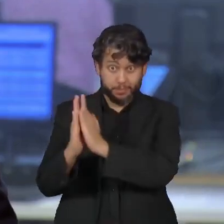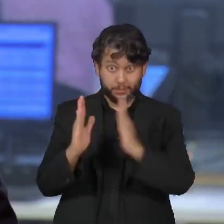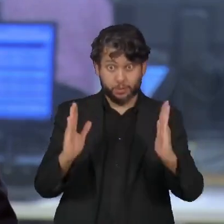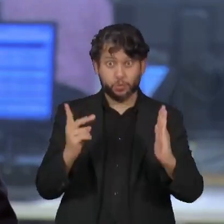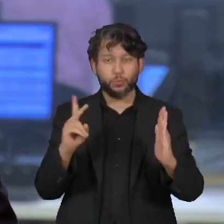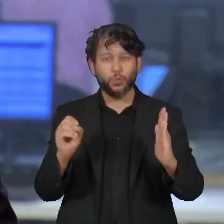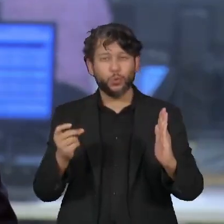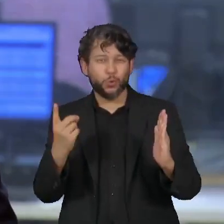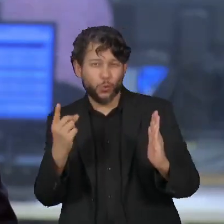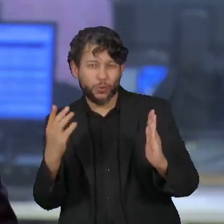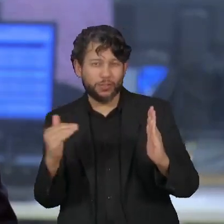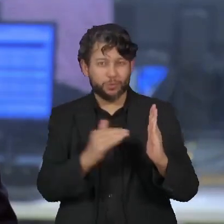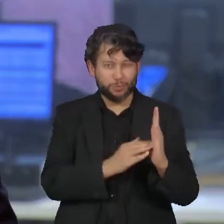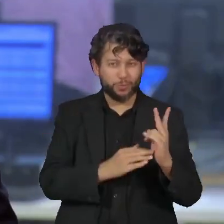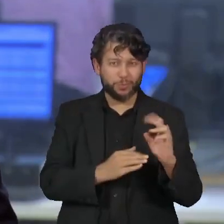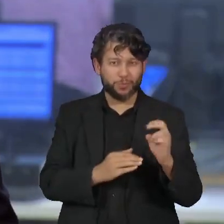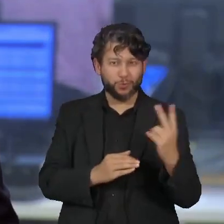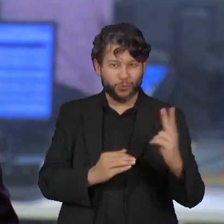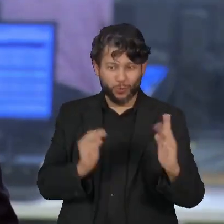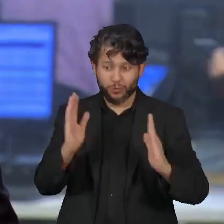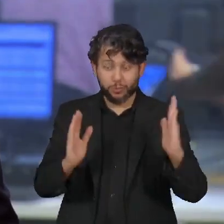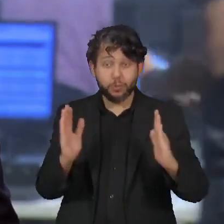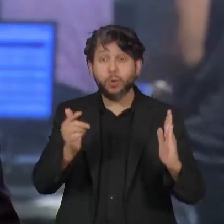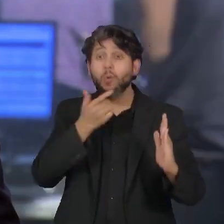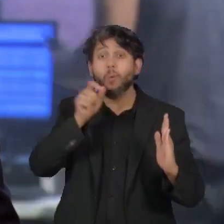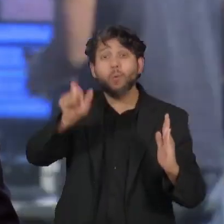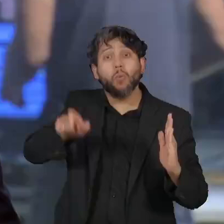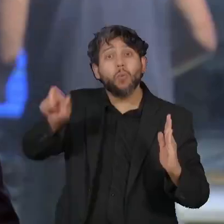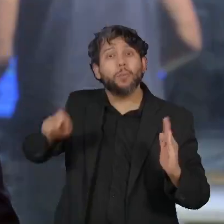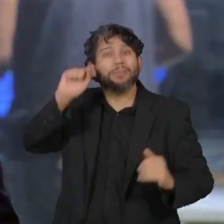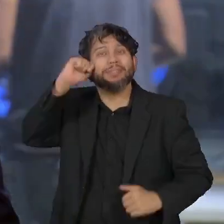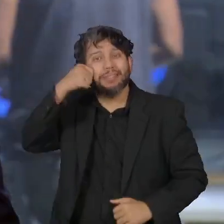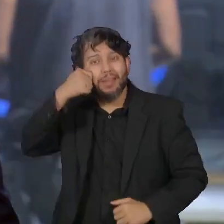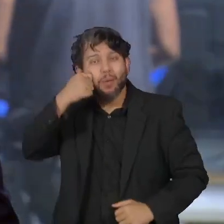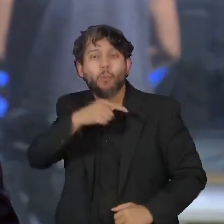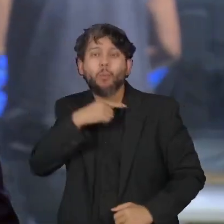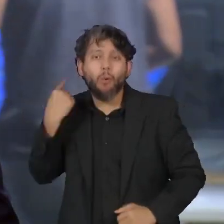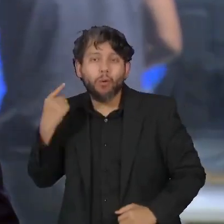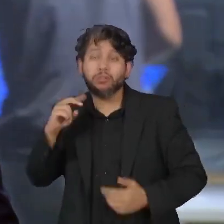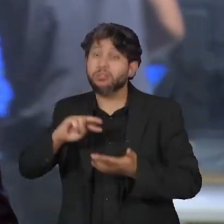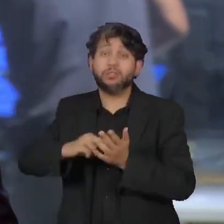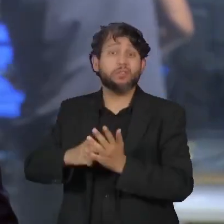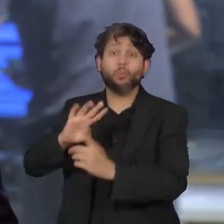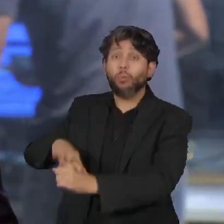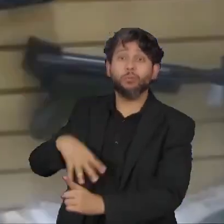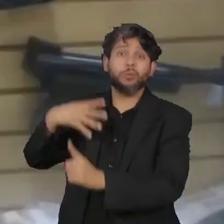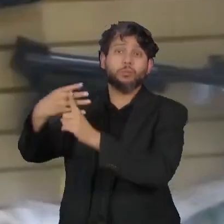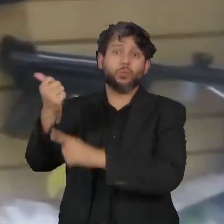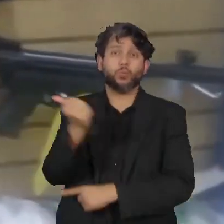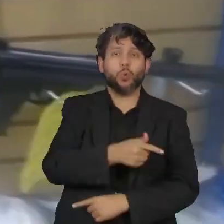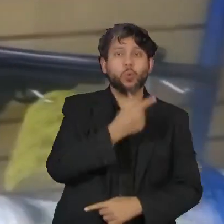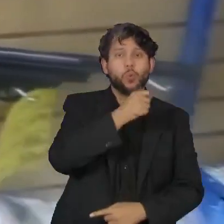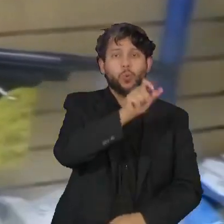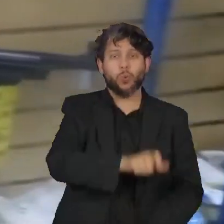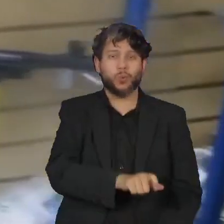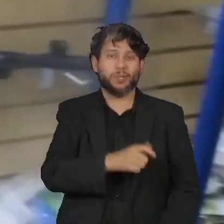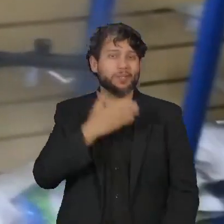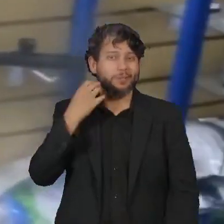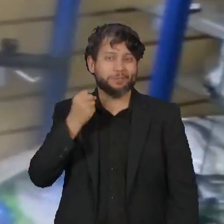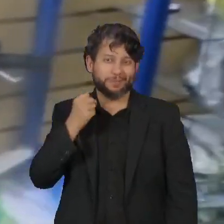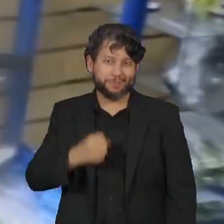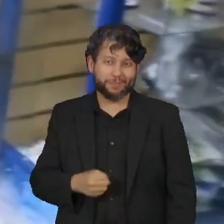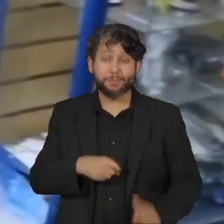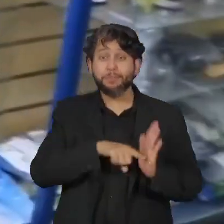2022 revelou que o número de homens negros mortos é quase quatro vezes maior que o de homens brancos a pesquisa